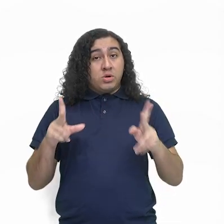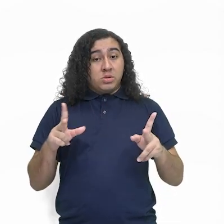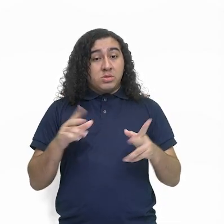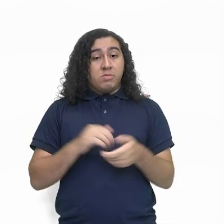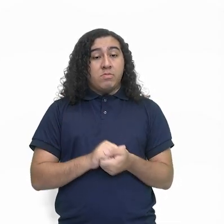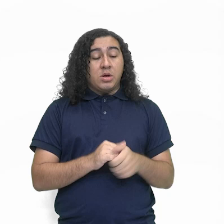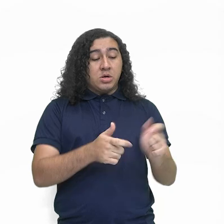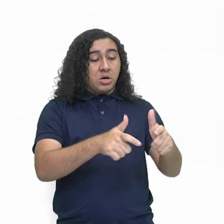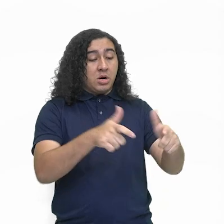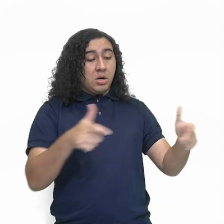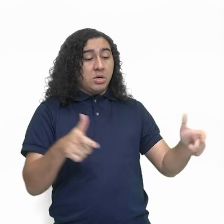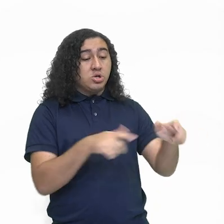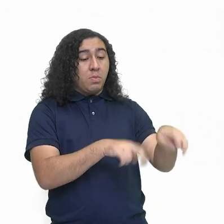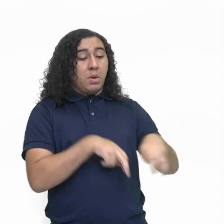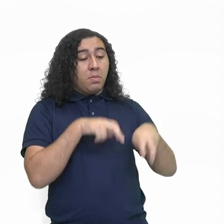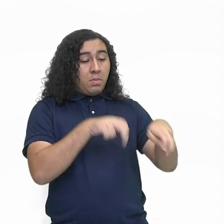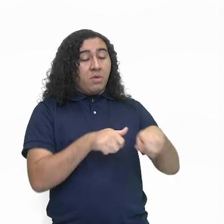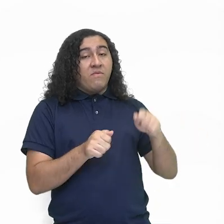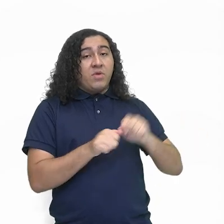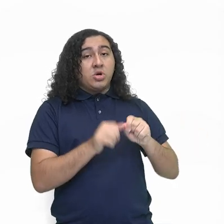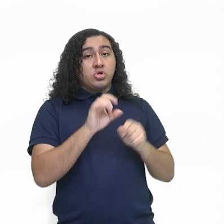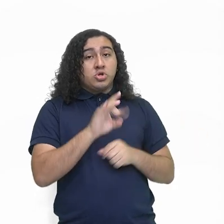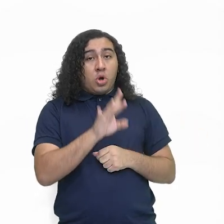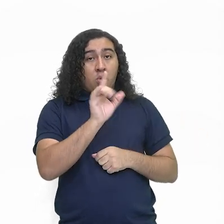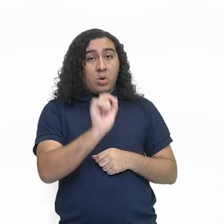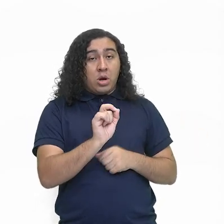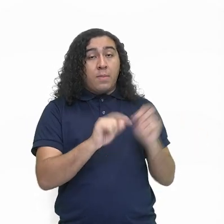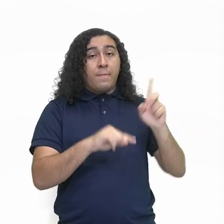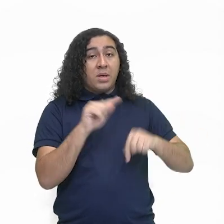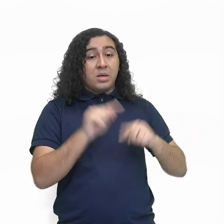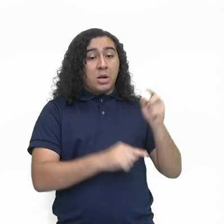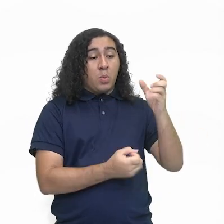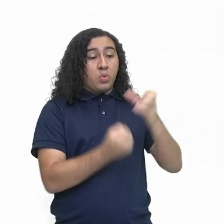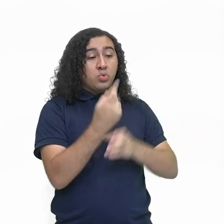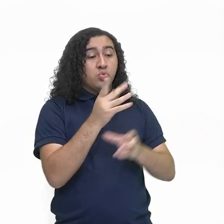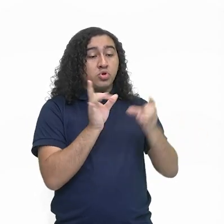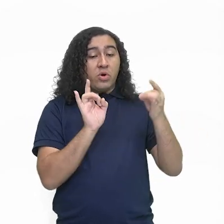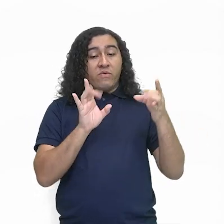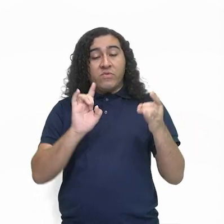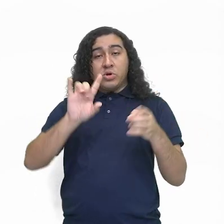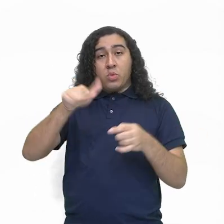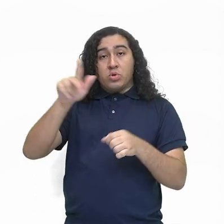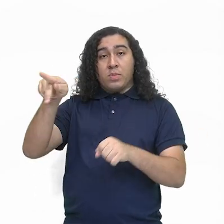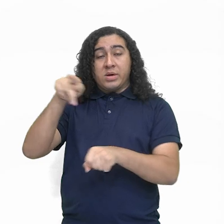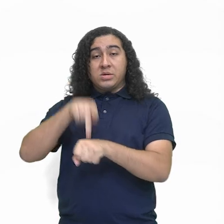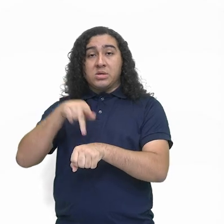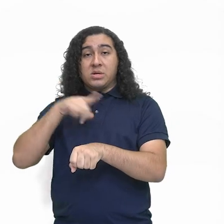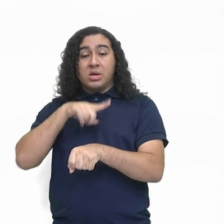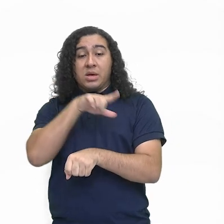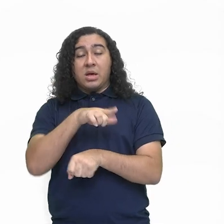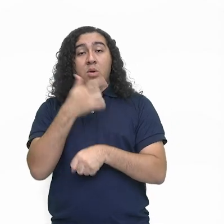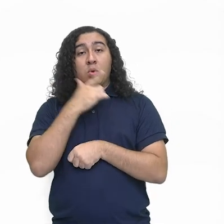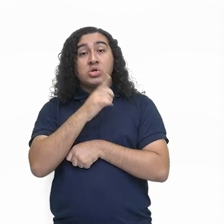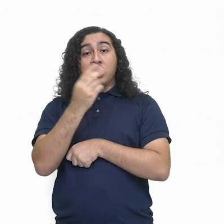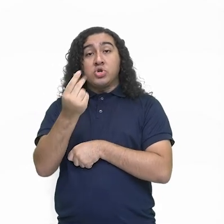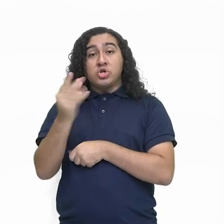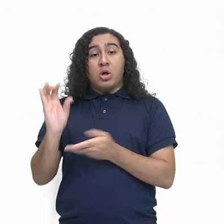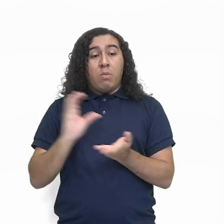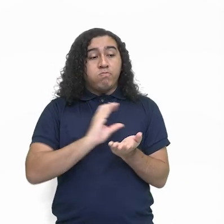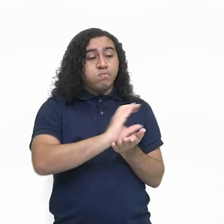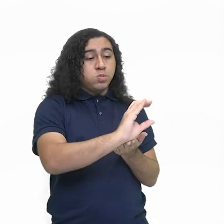grandes fazendas, que às vezes produzem só para mandar para fora e gerar dinheiro para uma única pessoa, que é o dono da fazenda, né? E você